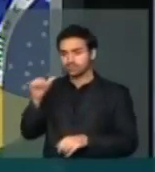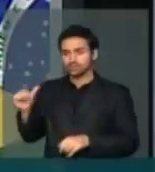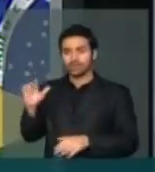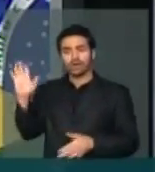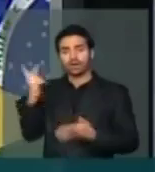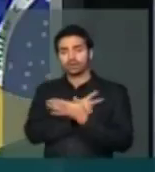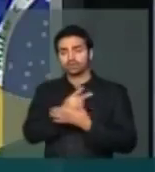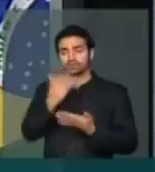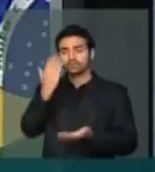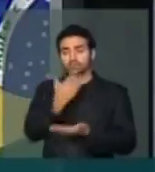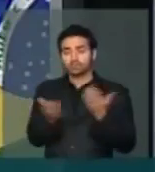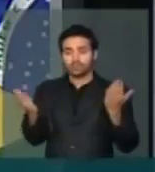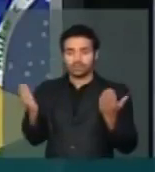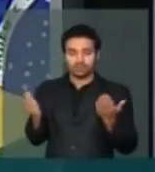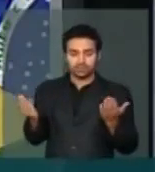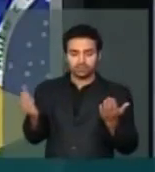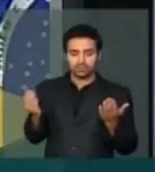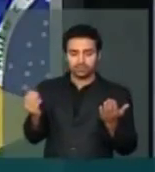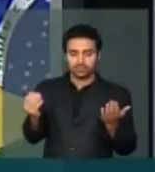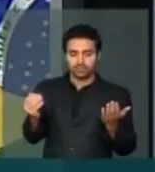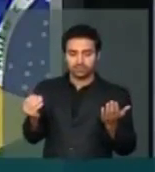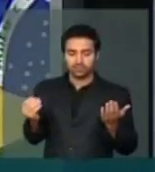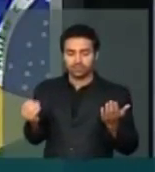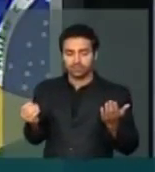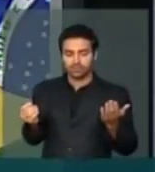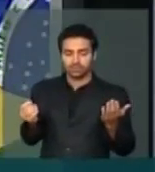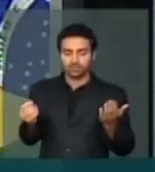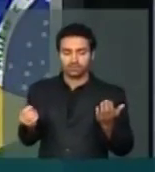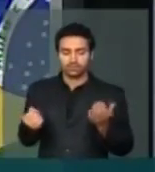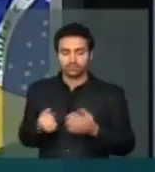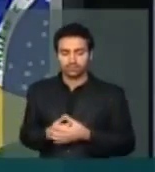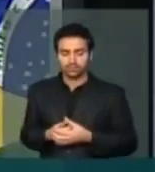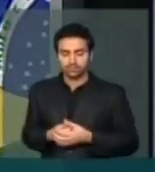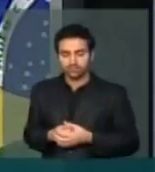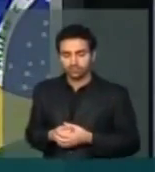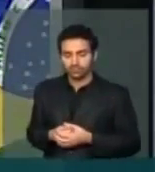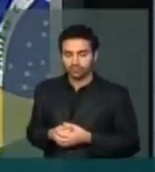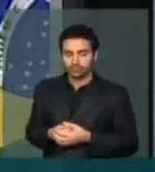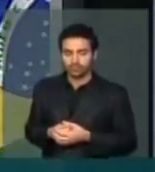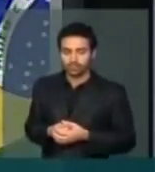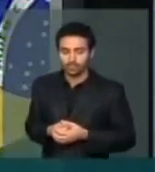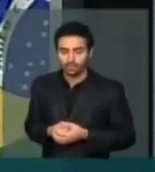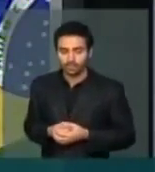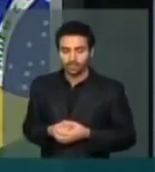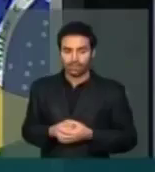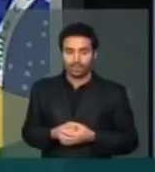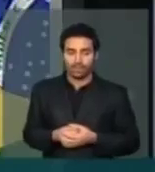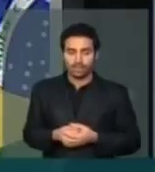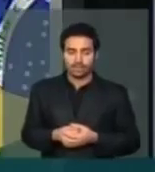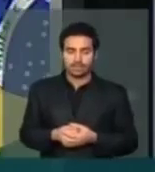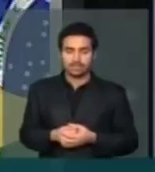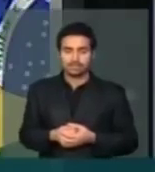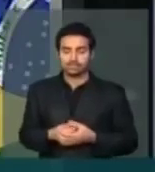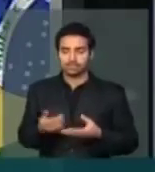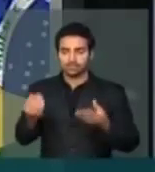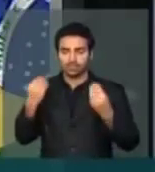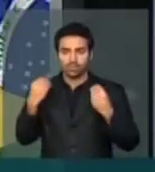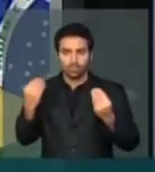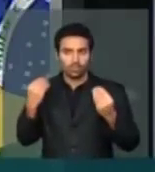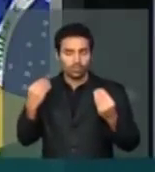uma quantidade muito grande dos gêneros que tentam armazenar. Não tem como